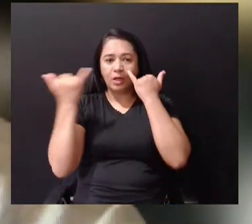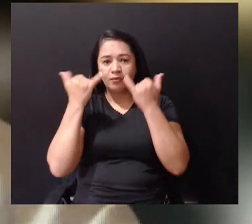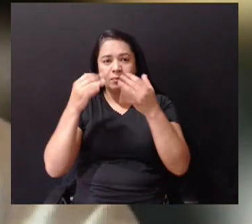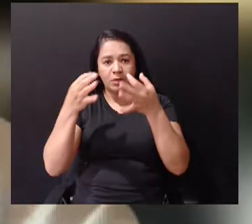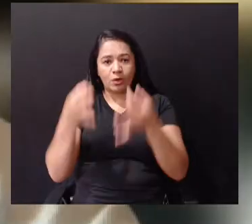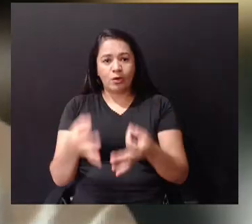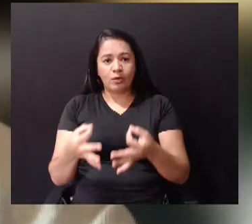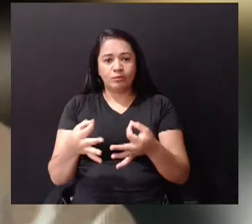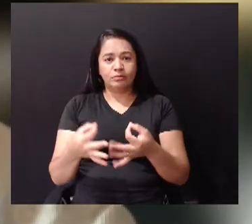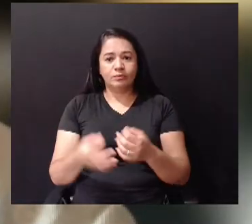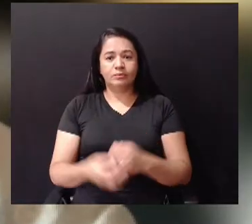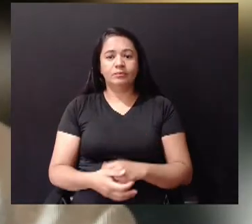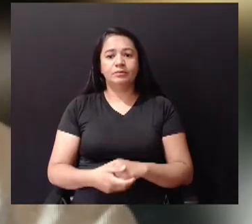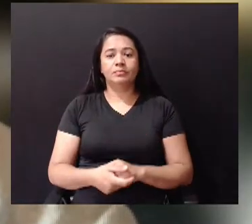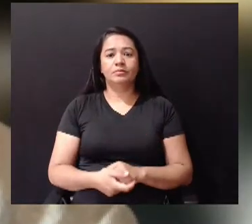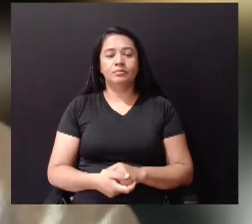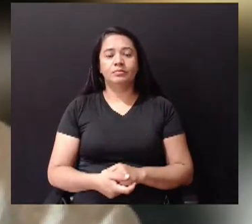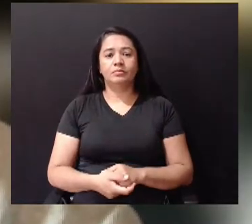também.